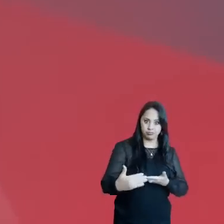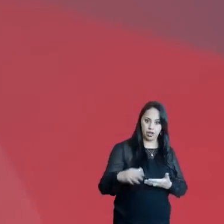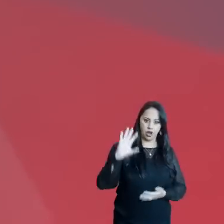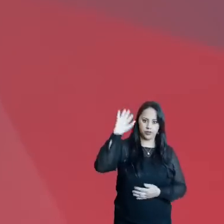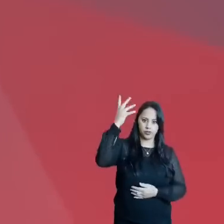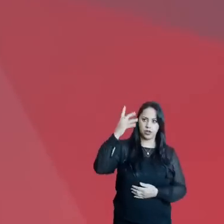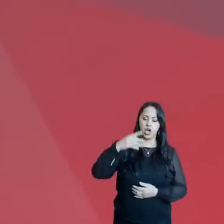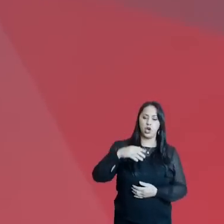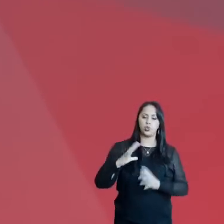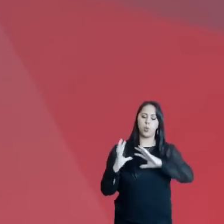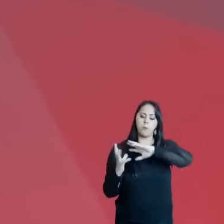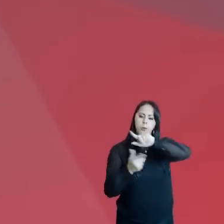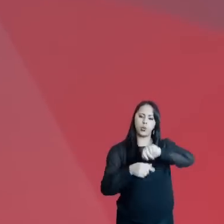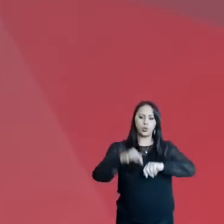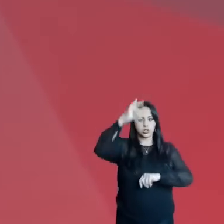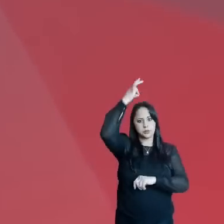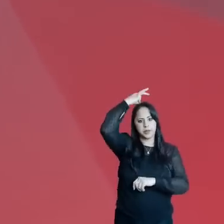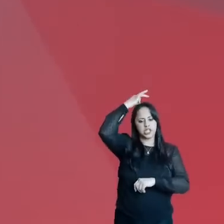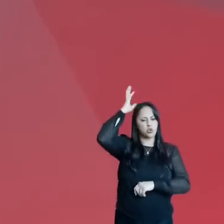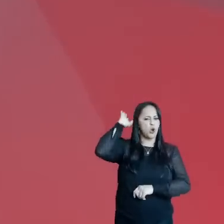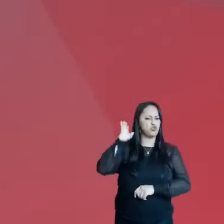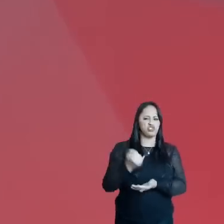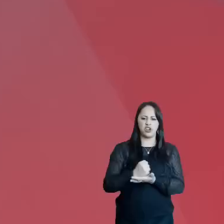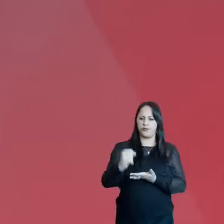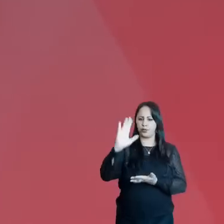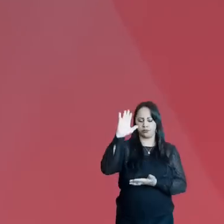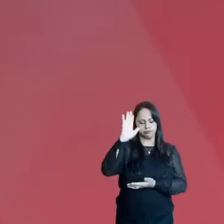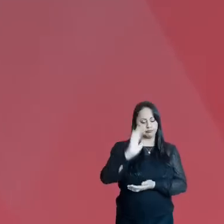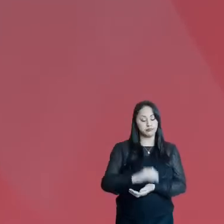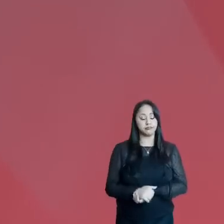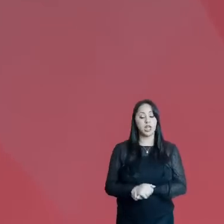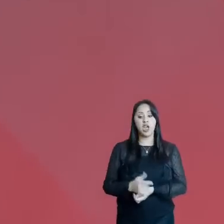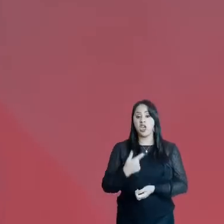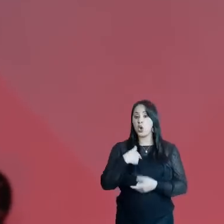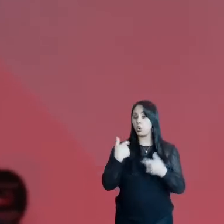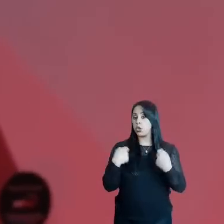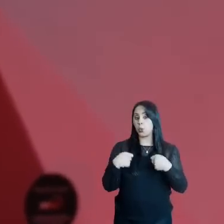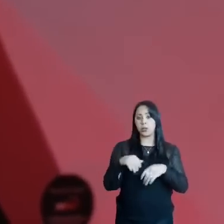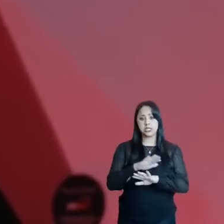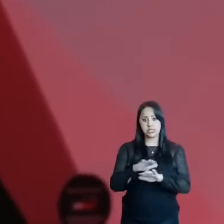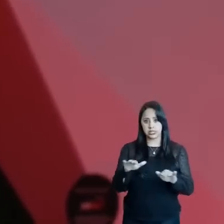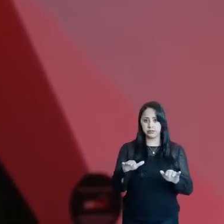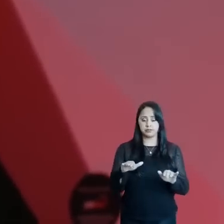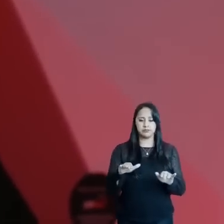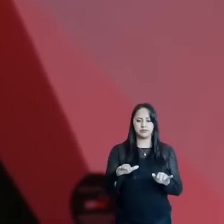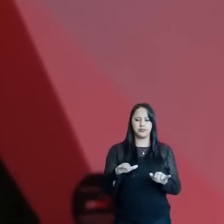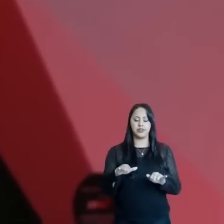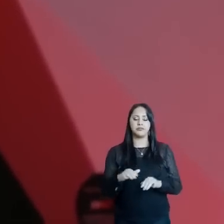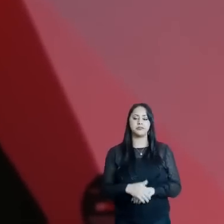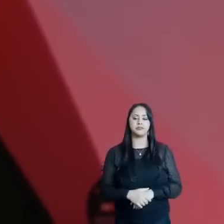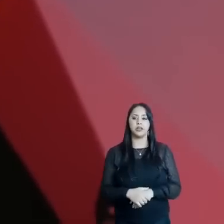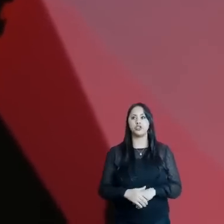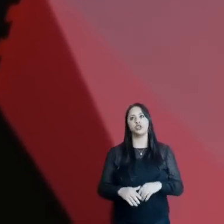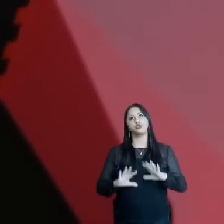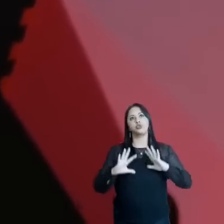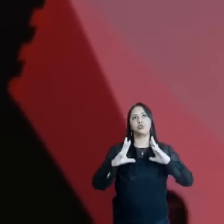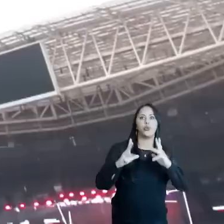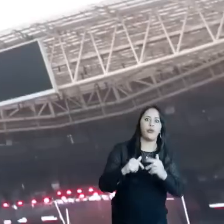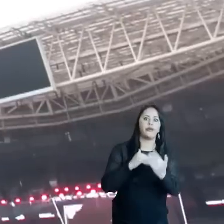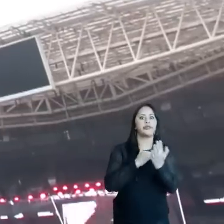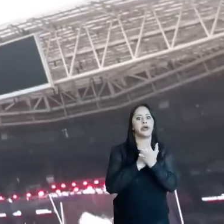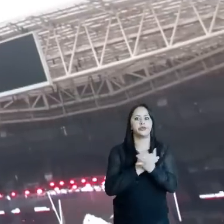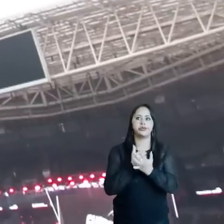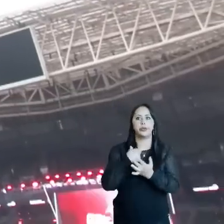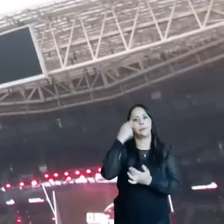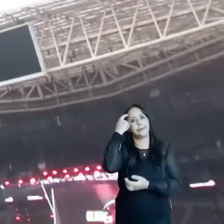aconteceu no mundo espiritual, né? Ele está acontecendo. Eu não precisei da ajuda, de toda a ajuda que eu achei que eu